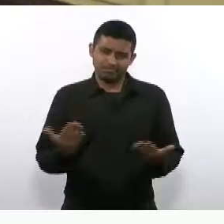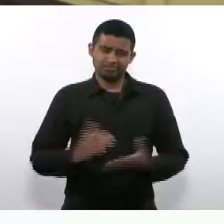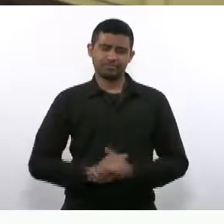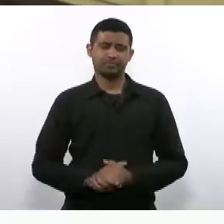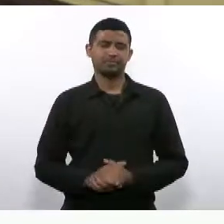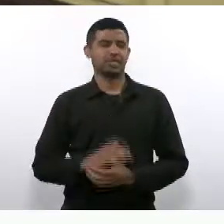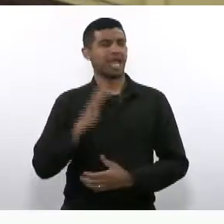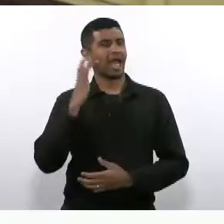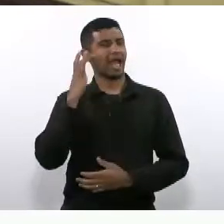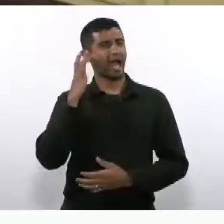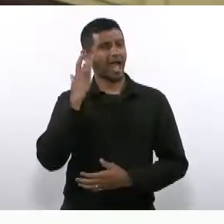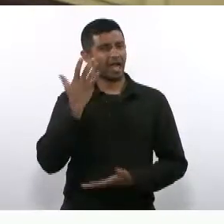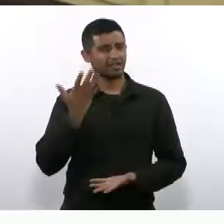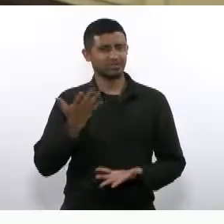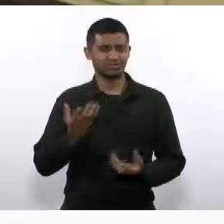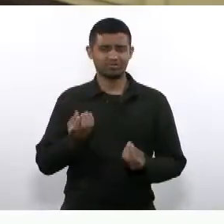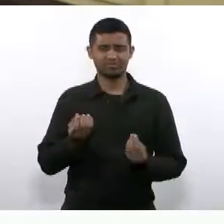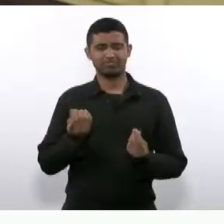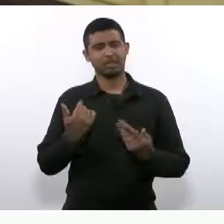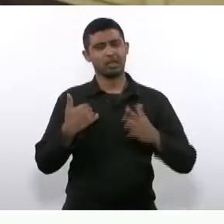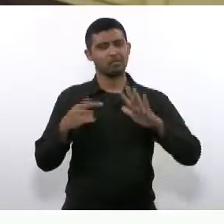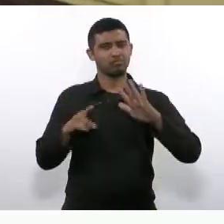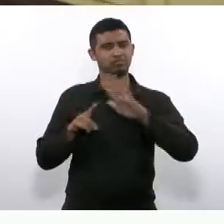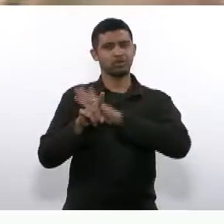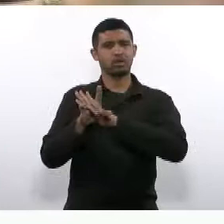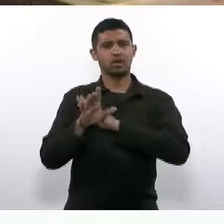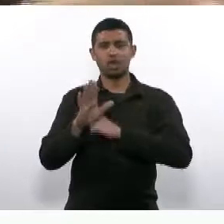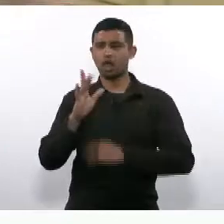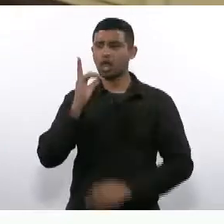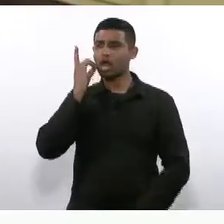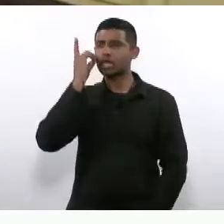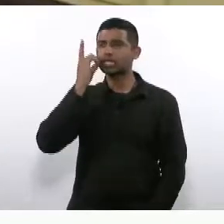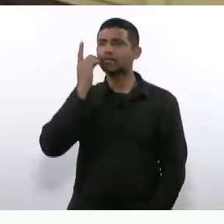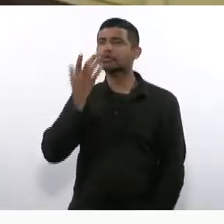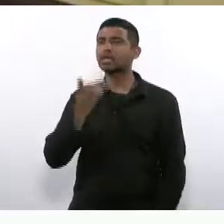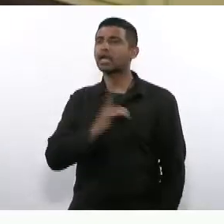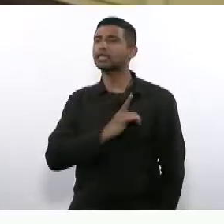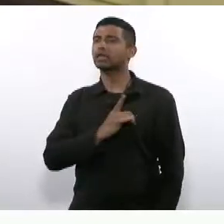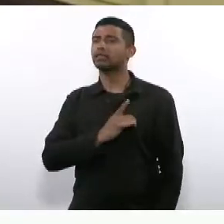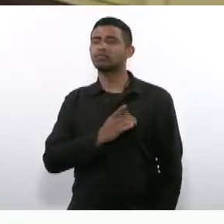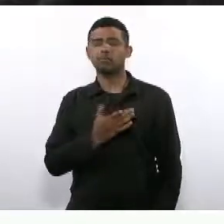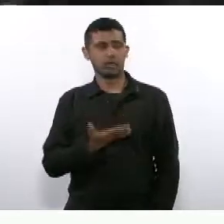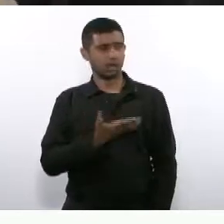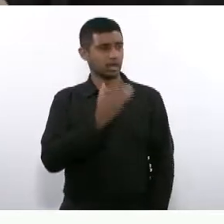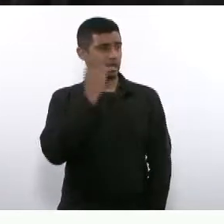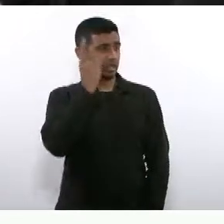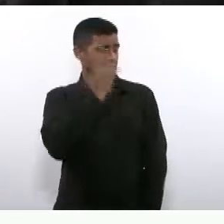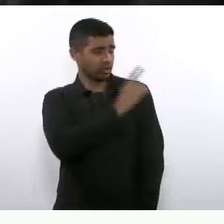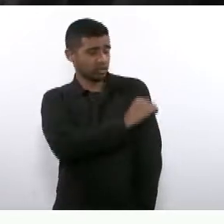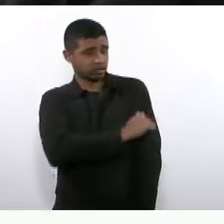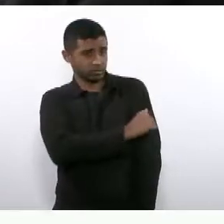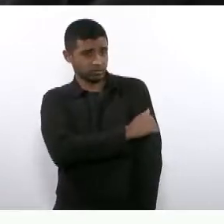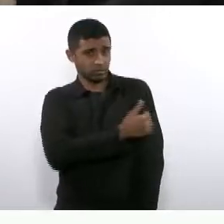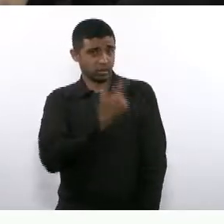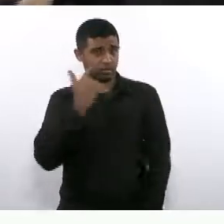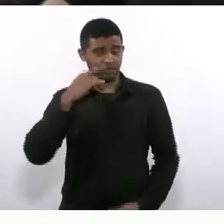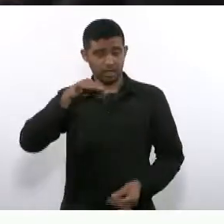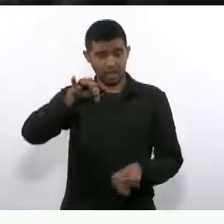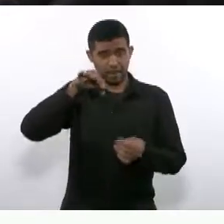acho que vou, então, indagar aqui, deputada enfermeira Rejane. Na